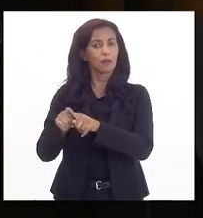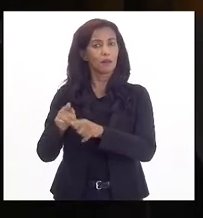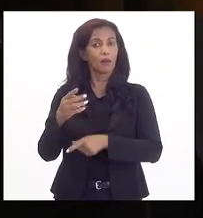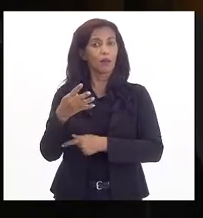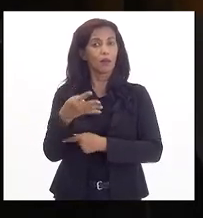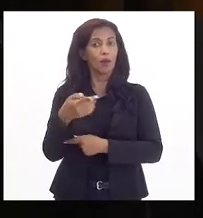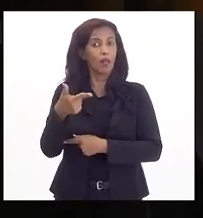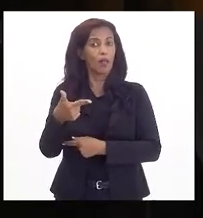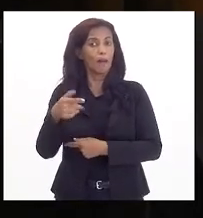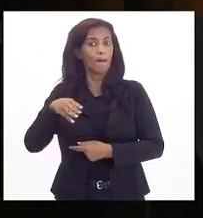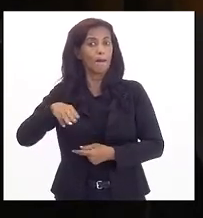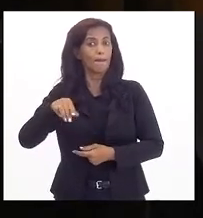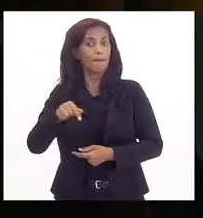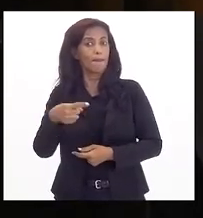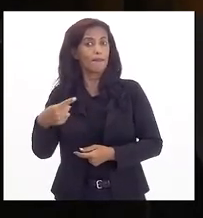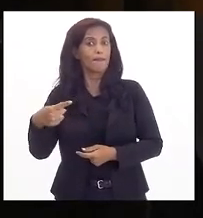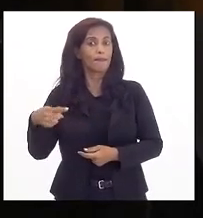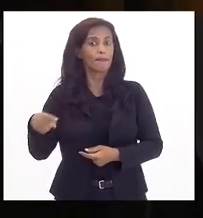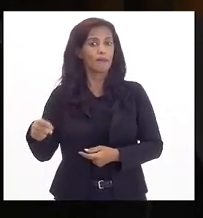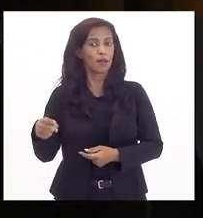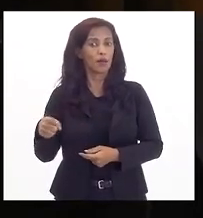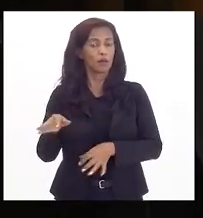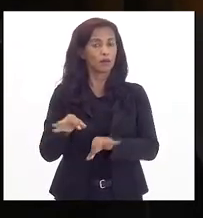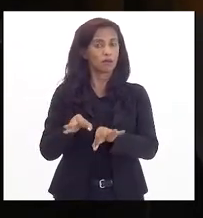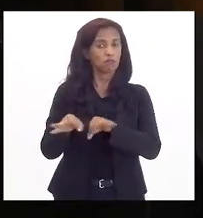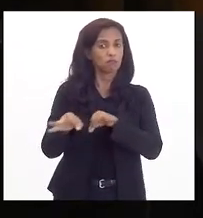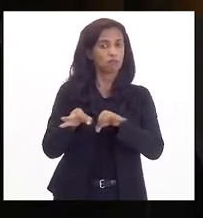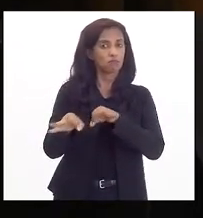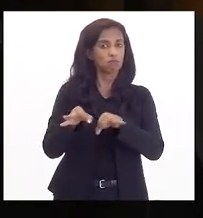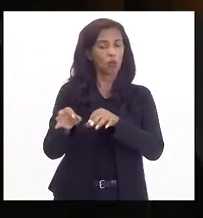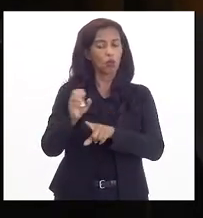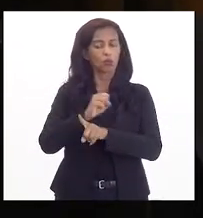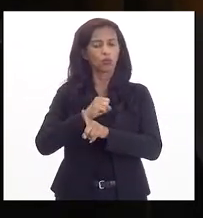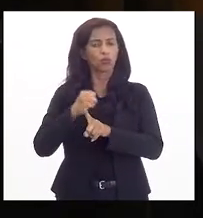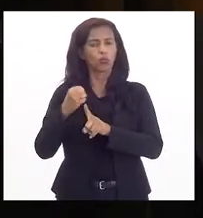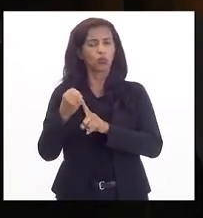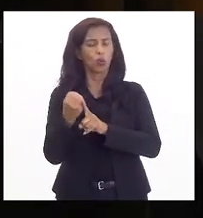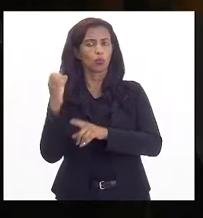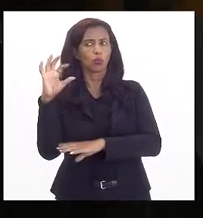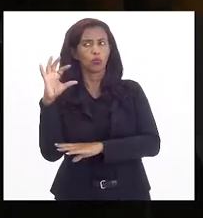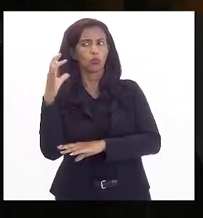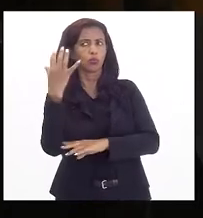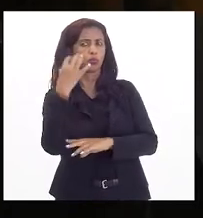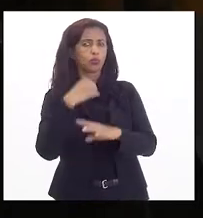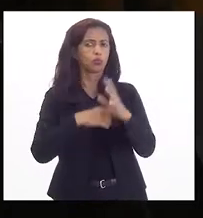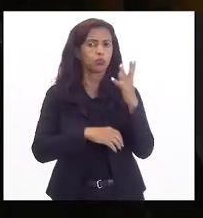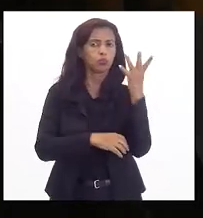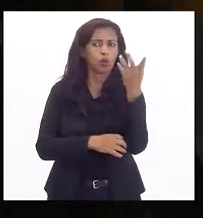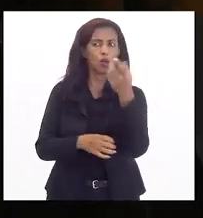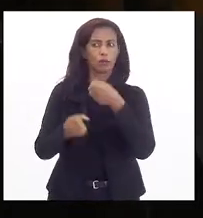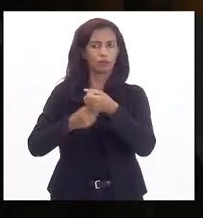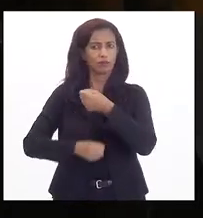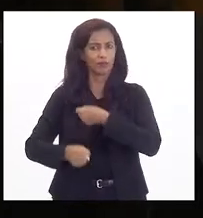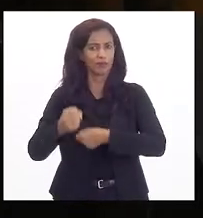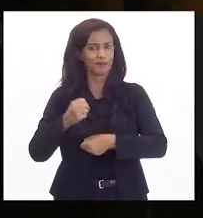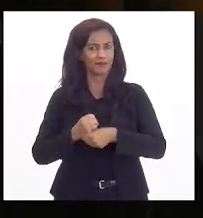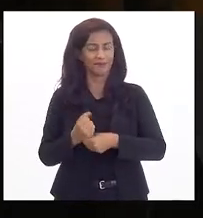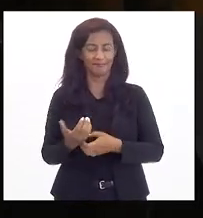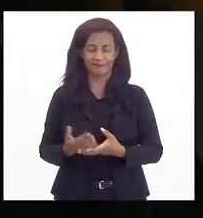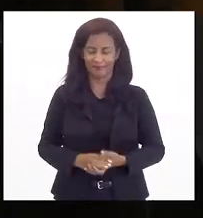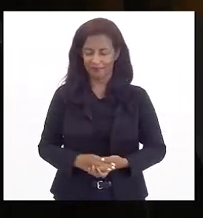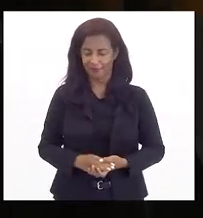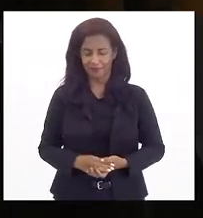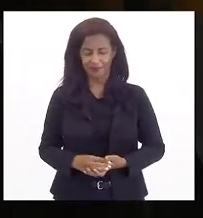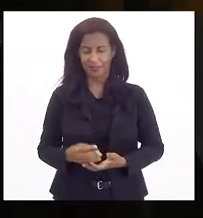42 milhões em projetos socioambientais da companhia do ano passado. Senhora